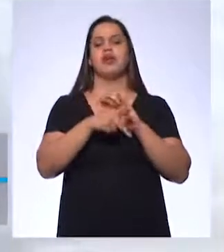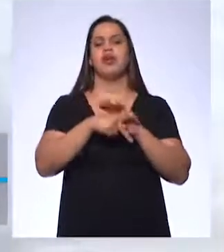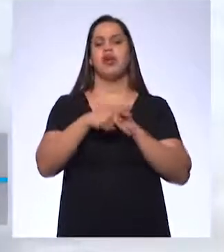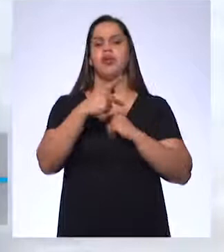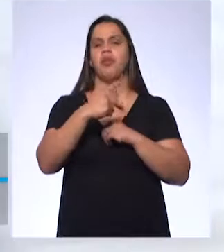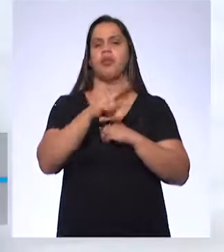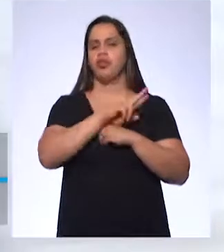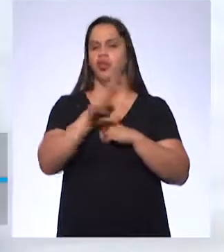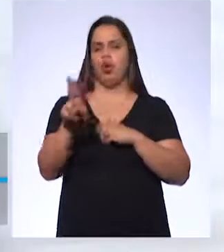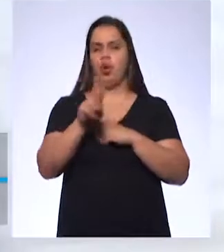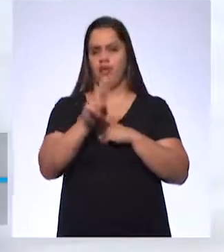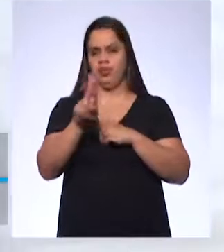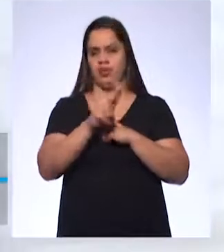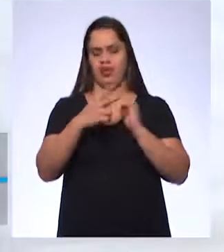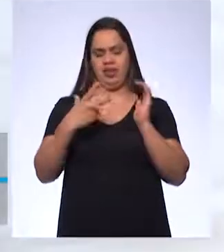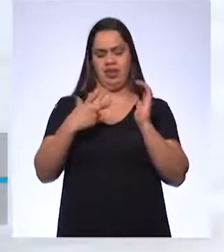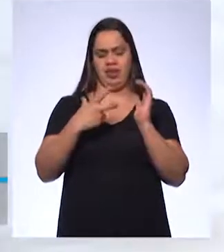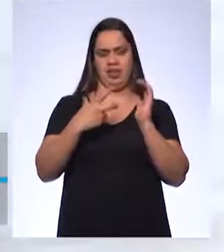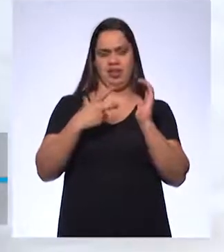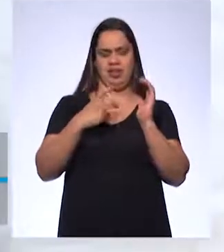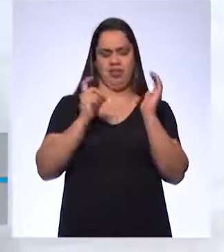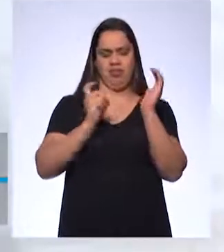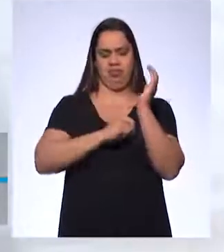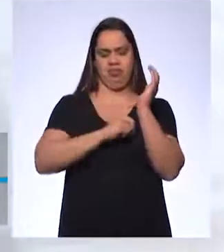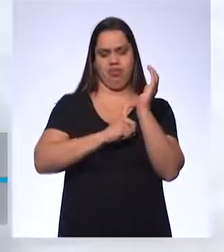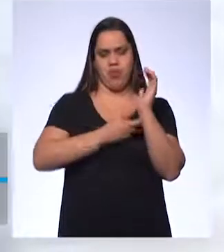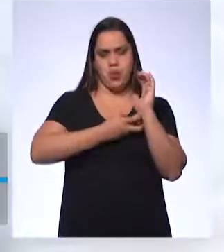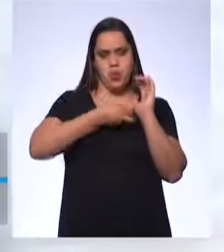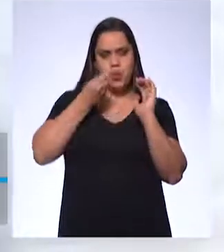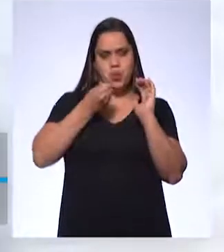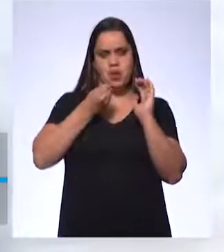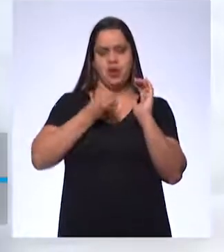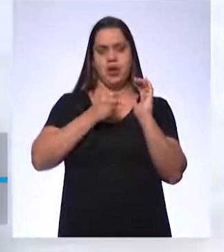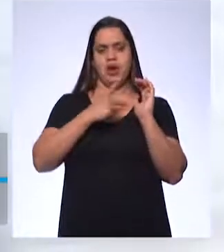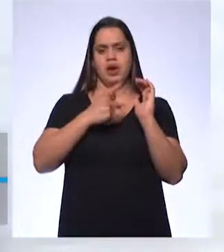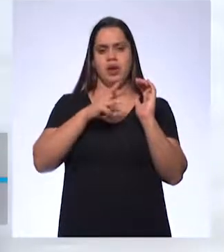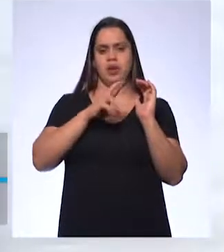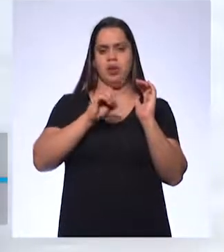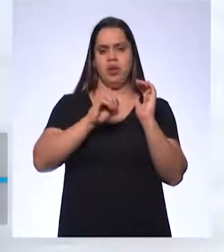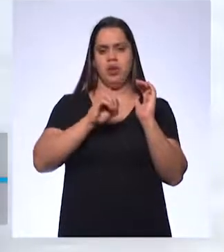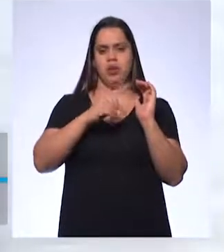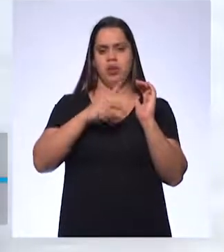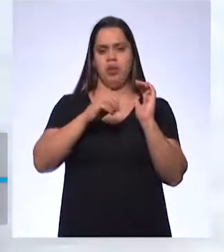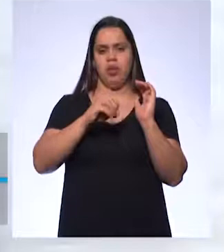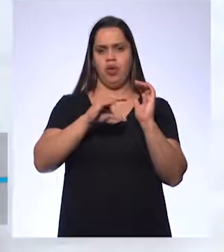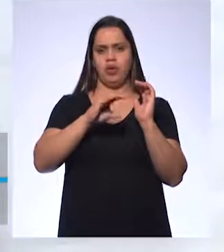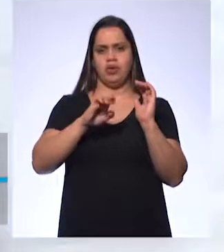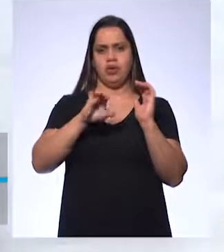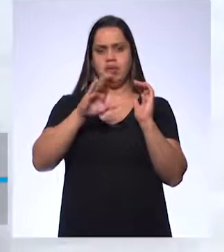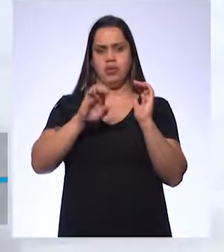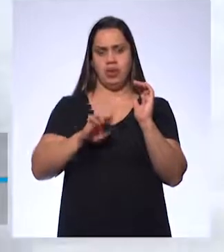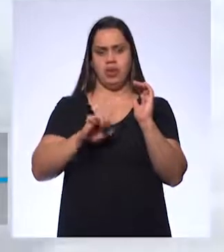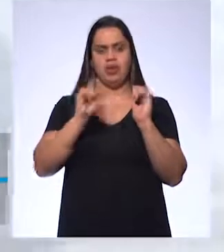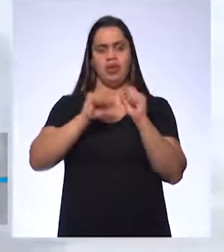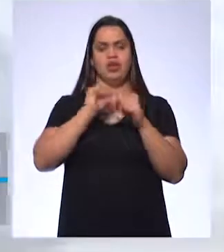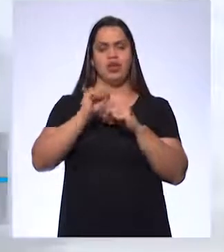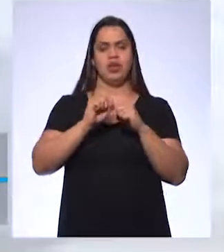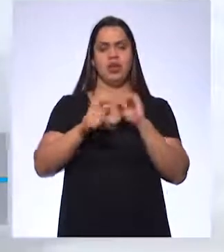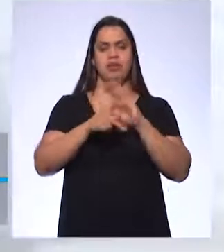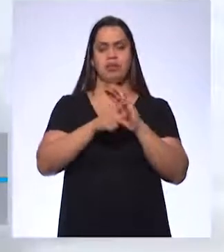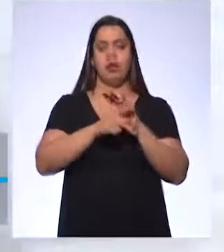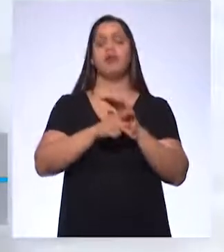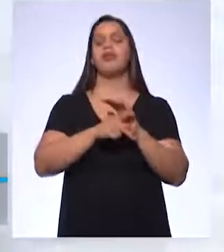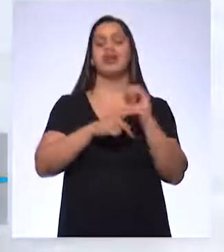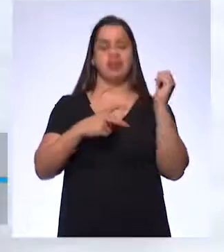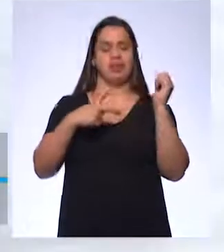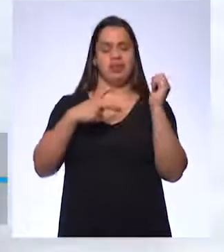ele injeta lá a ferramenta dele para sugar o sangue e ele dá uma cuspidinha antes de sugar. Essa cuspidinha é para poder